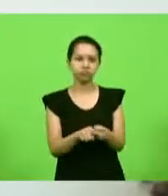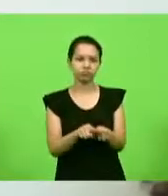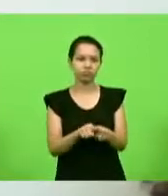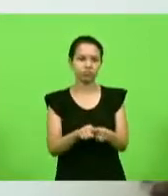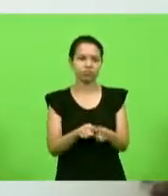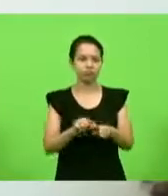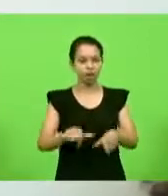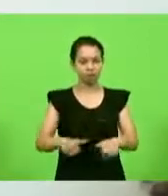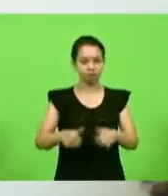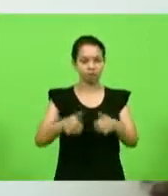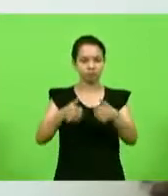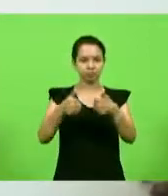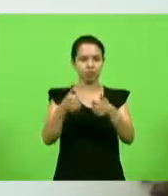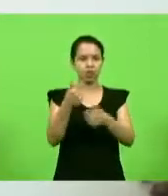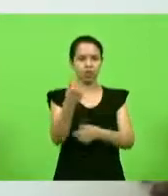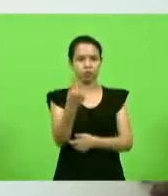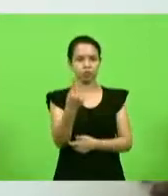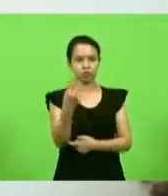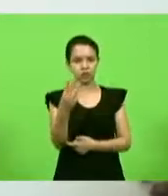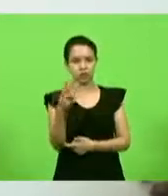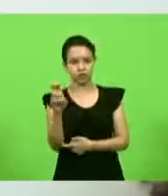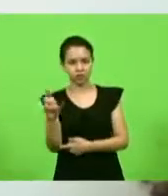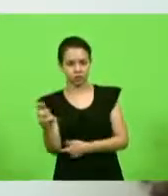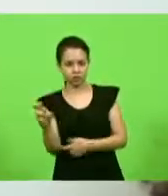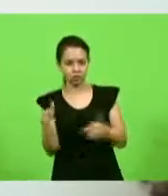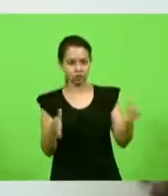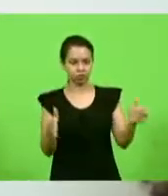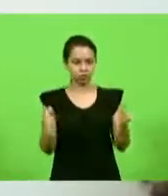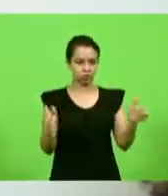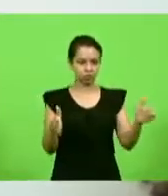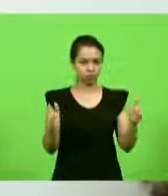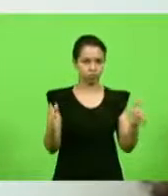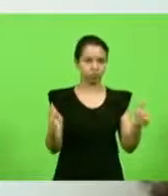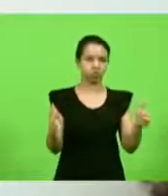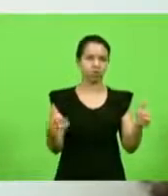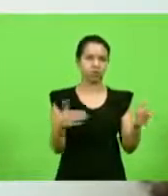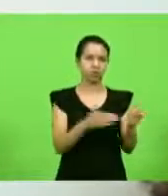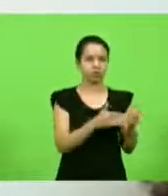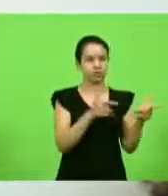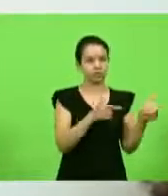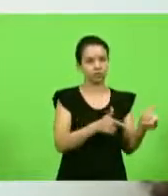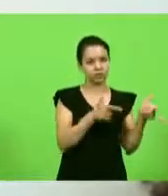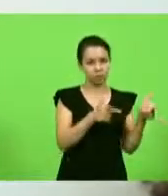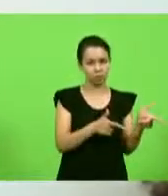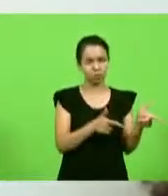da 135, Porto União, Matos Costa, Caçador, 6 milhões.